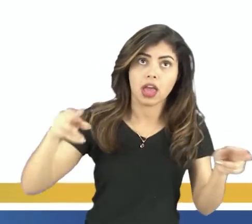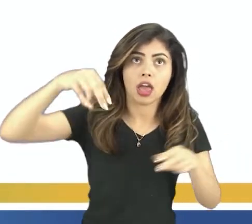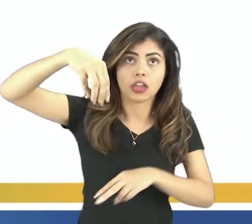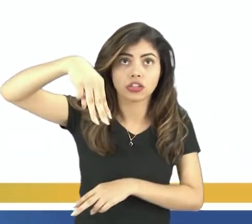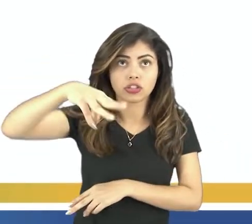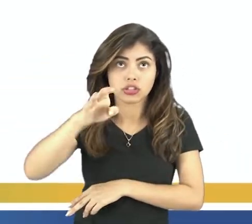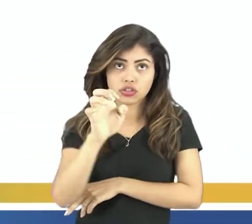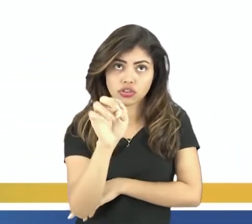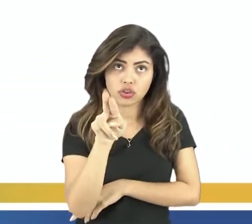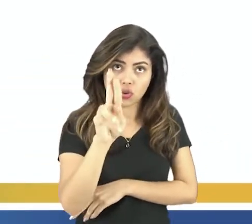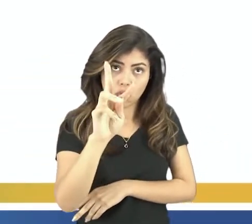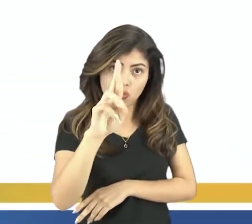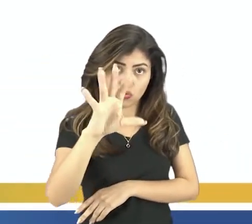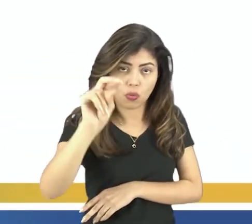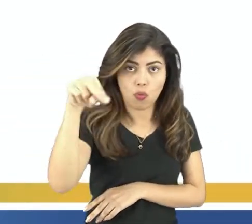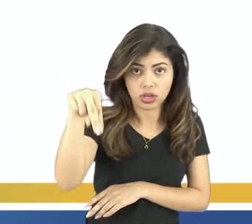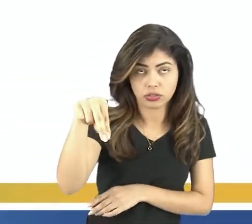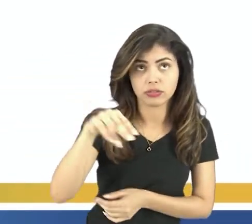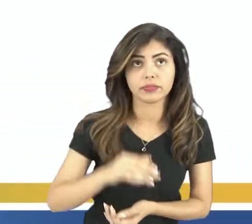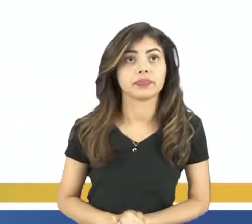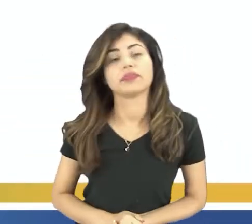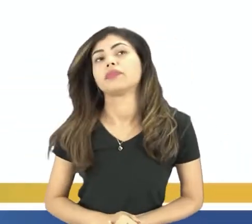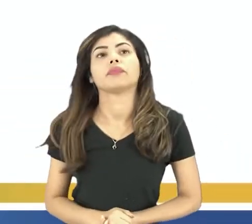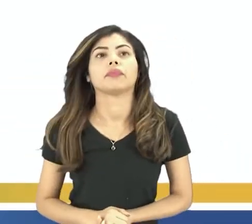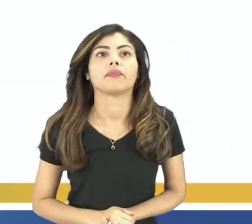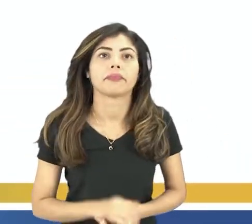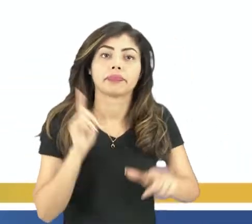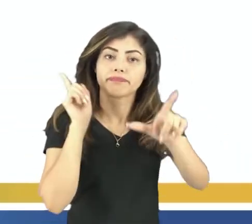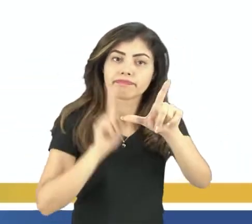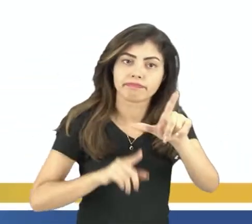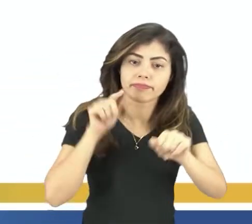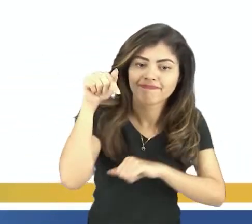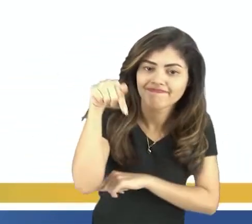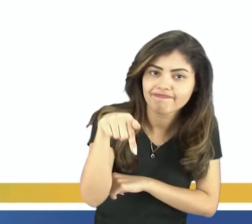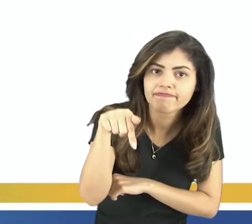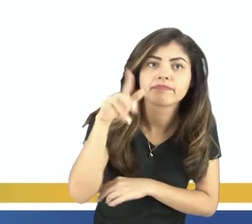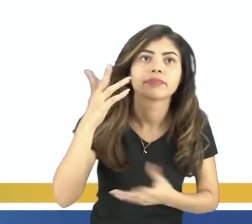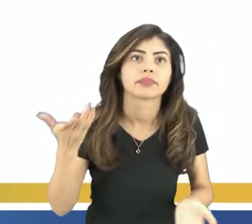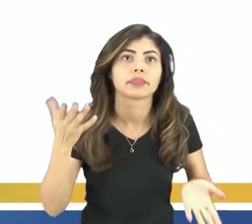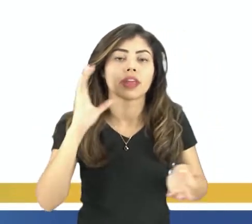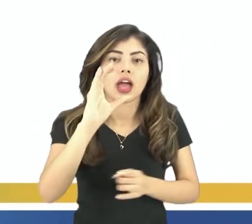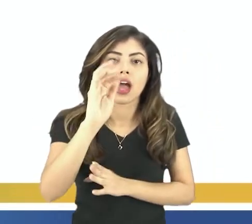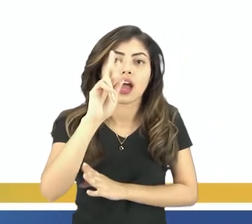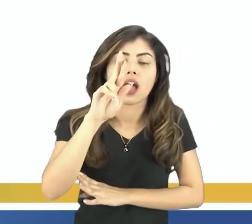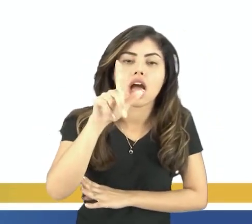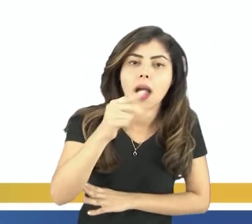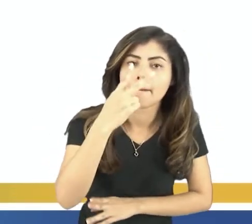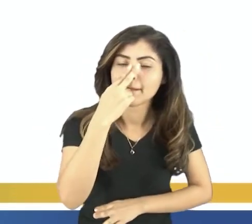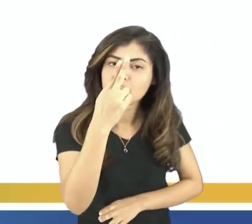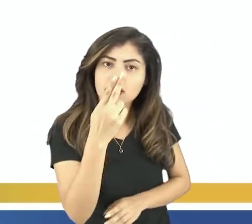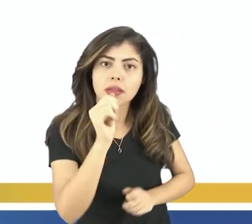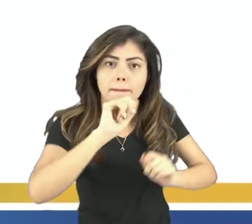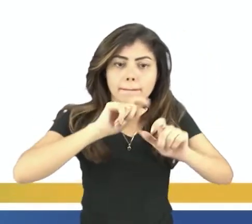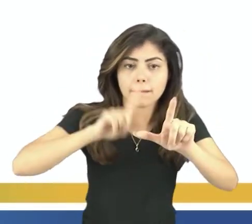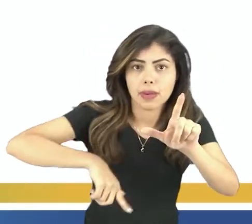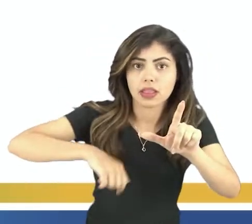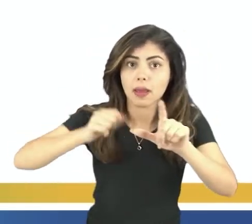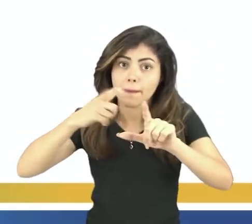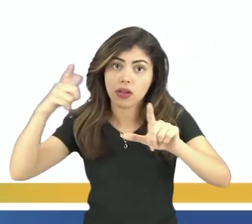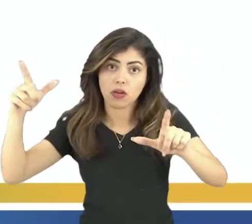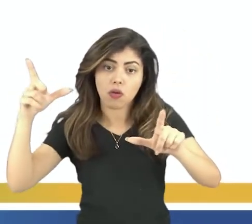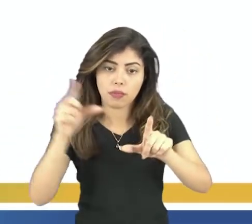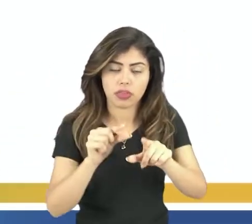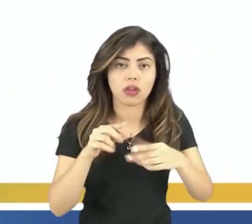newtons, representado pela letra N maiúsculo. O Q da equação é a carga, ele pode aparecer maiúsculo ou minúsculo. E